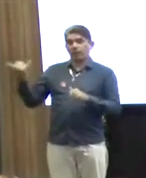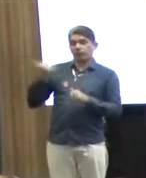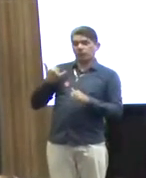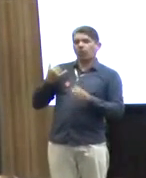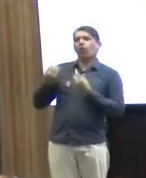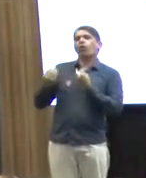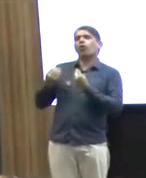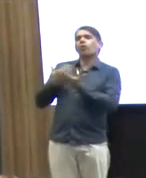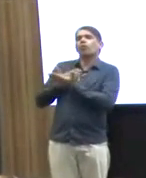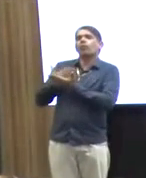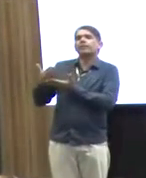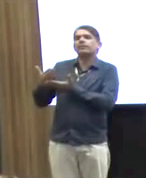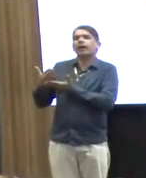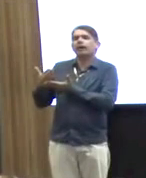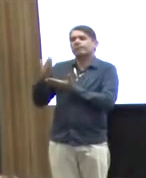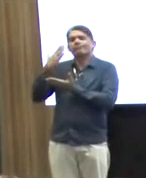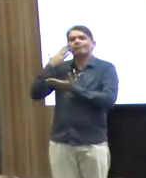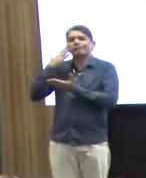Né?